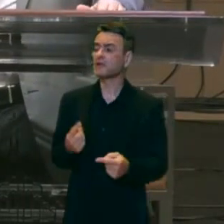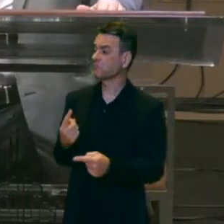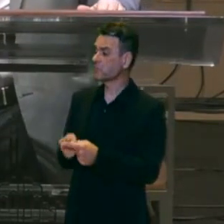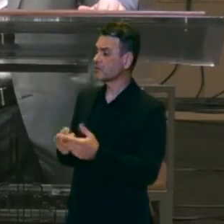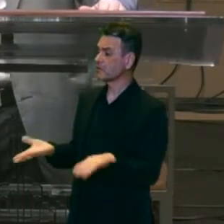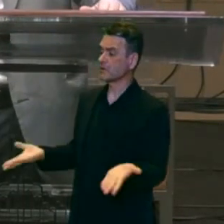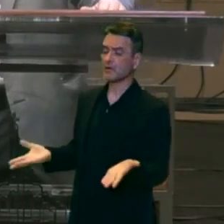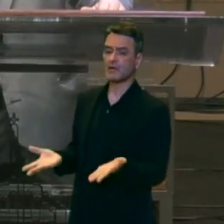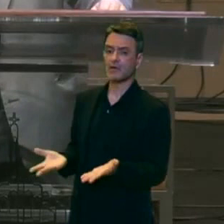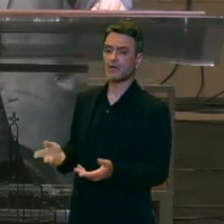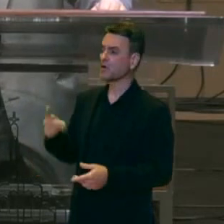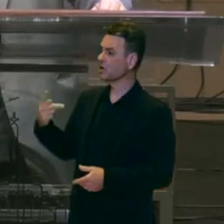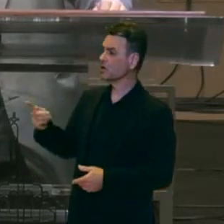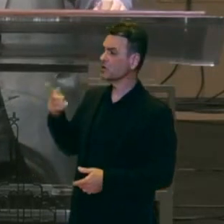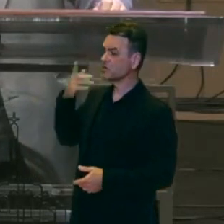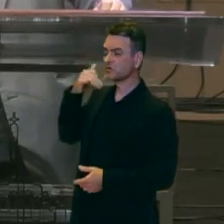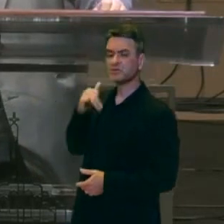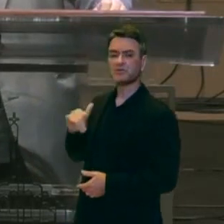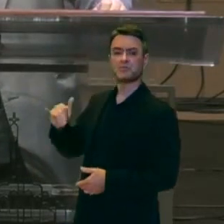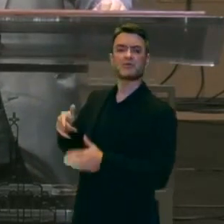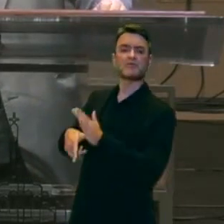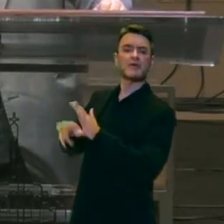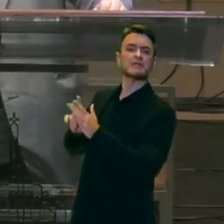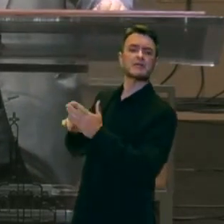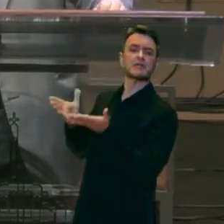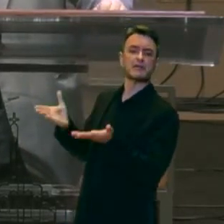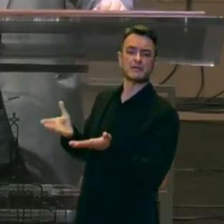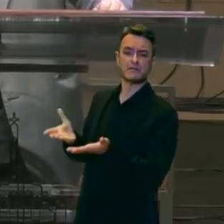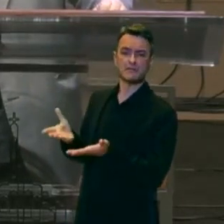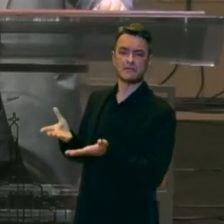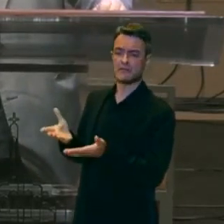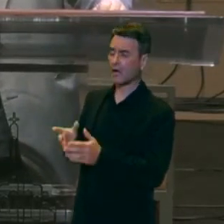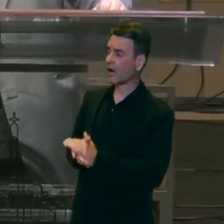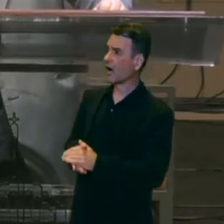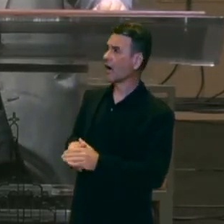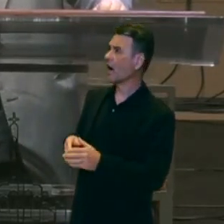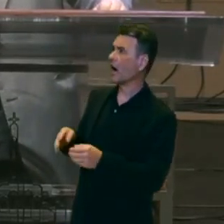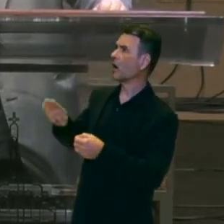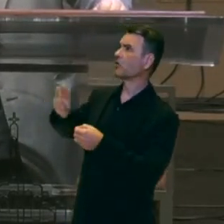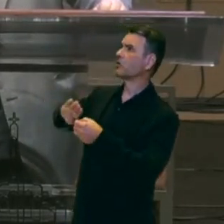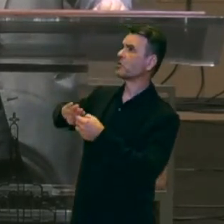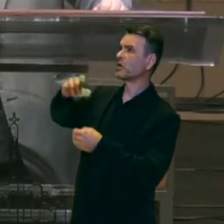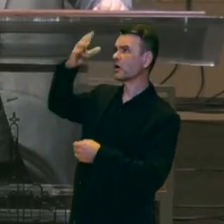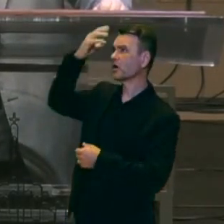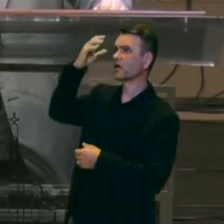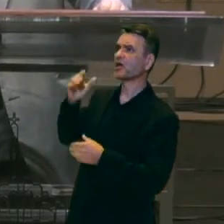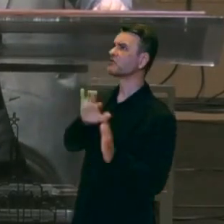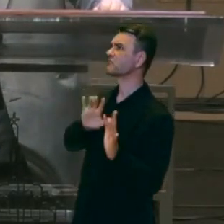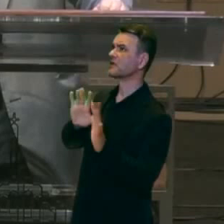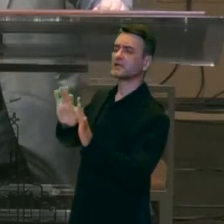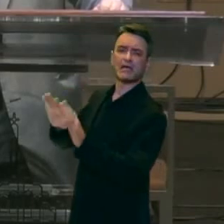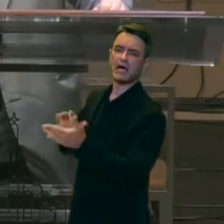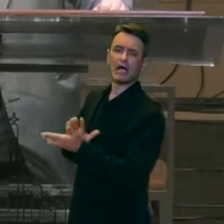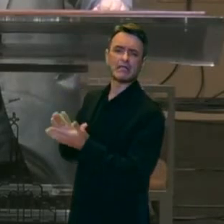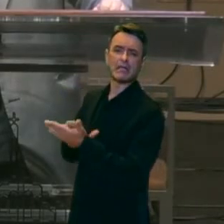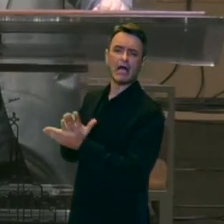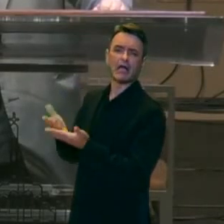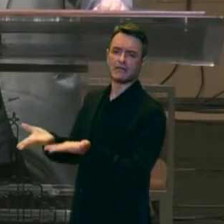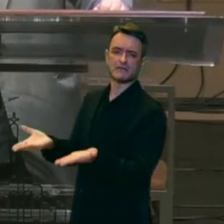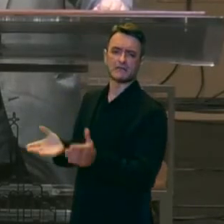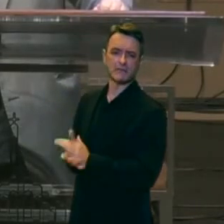os seus profetas que lhes profetizaram: o rei da Babilônia não atacará nem a você nem a esta